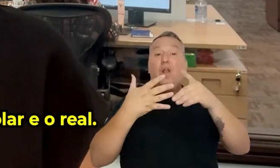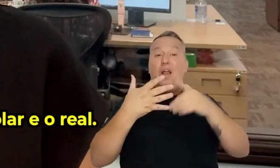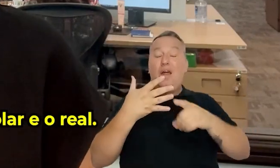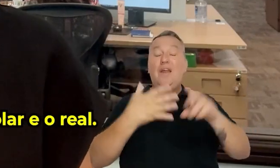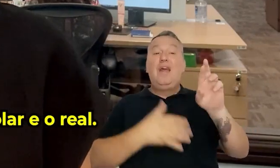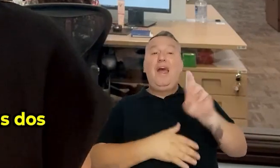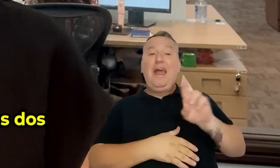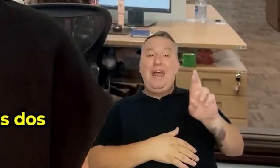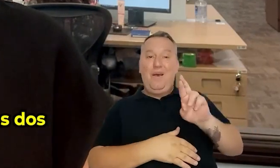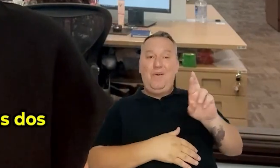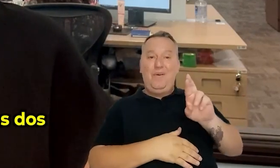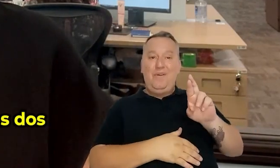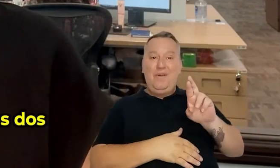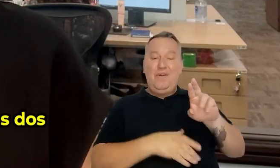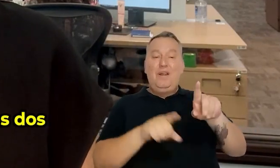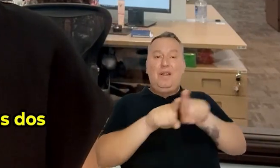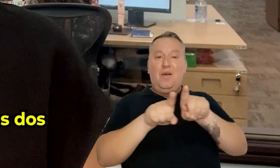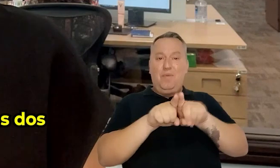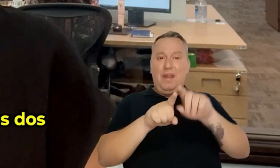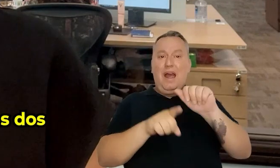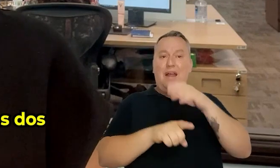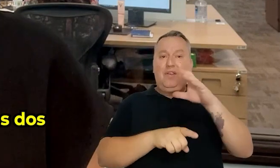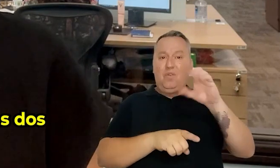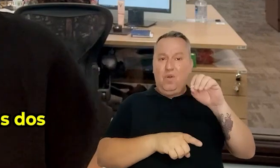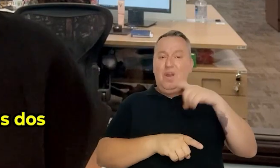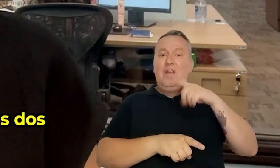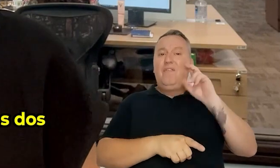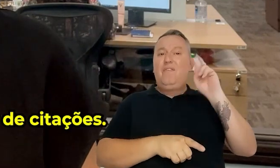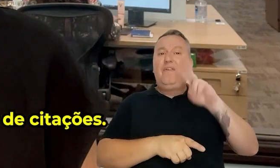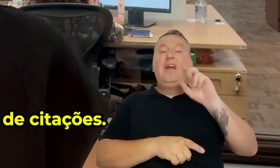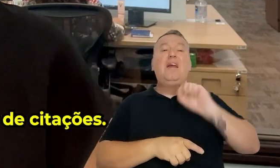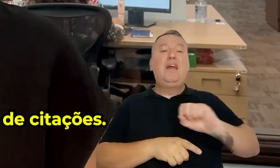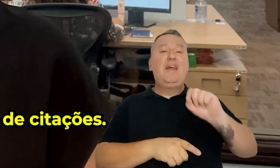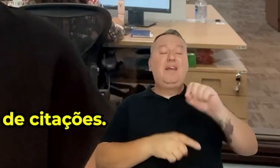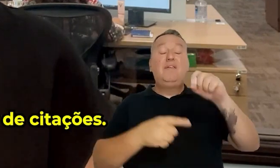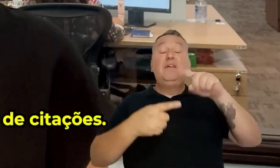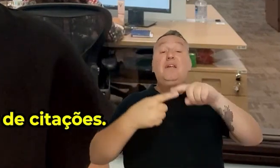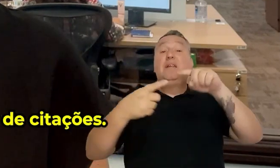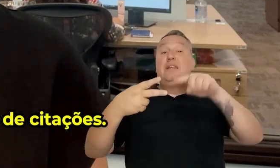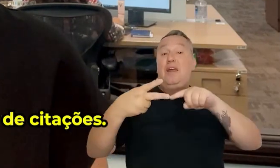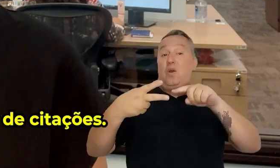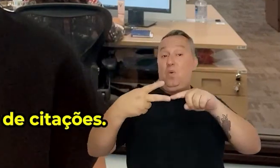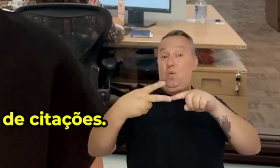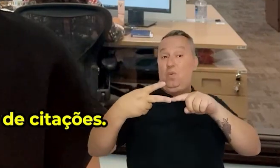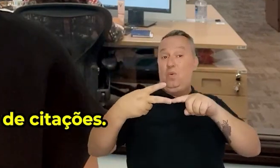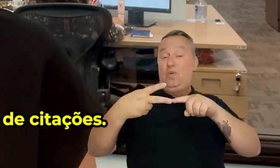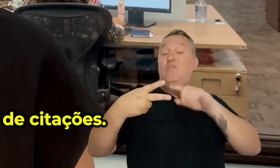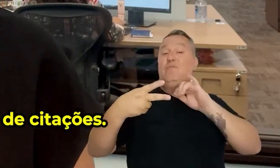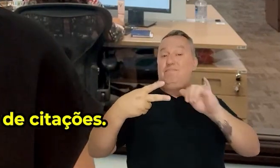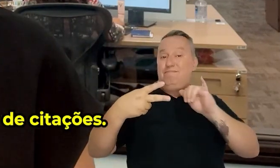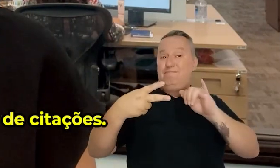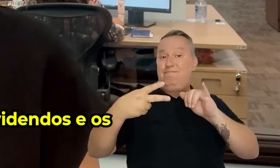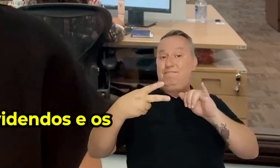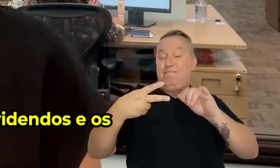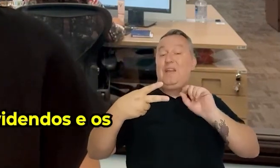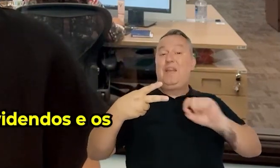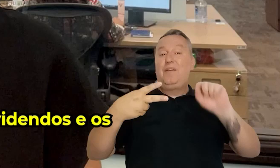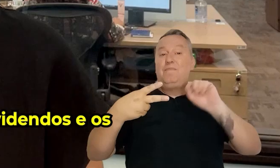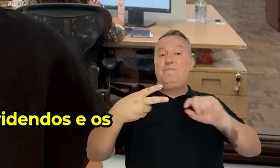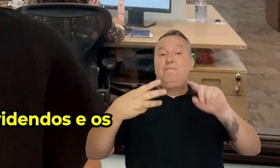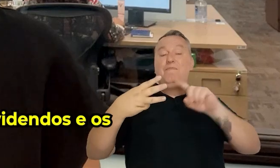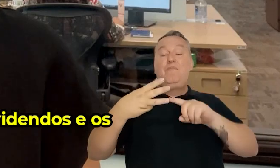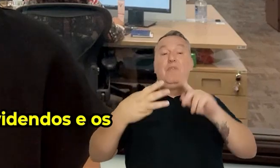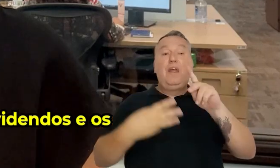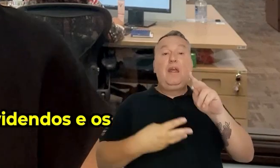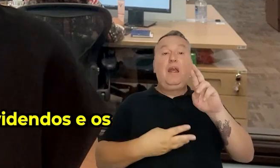o real. Já as ações, que são as queridinhas dos influenciadores, aparecem em segundo lugar em número de citações. Logo